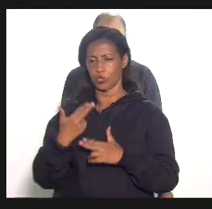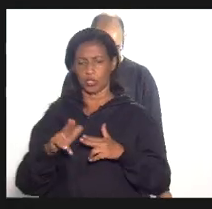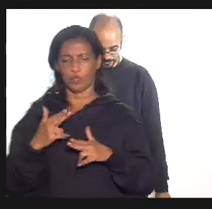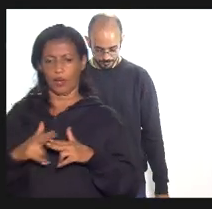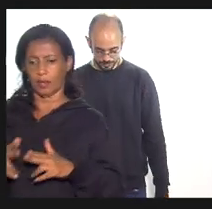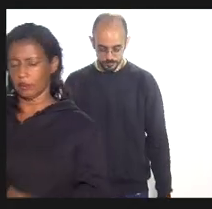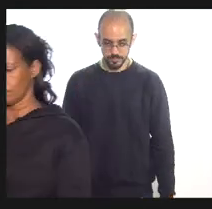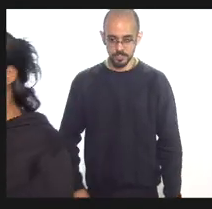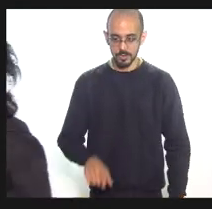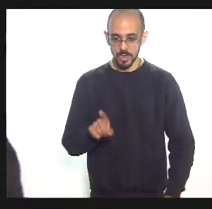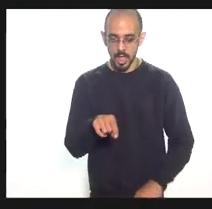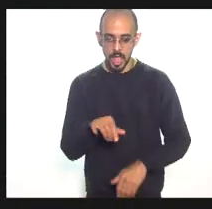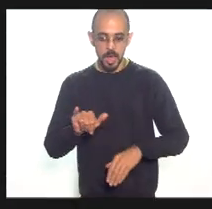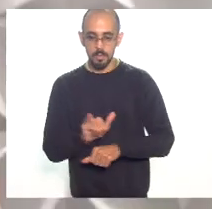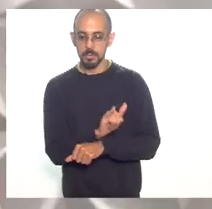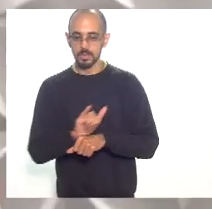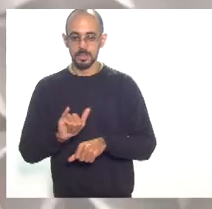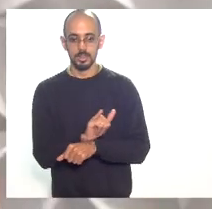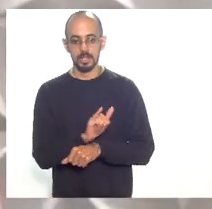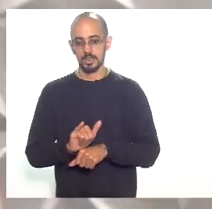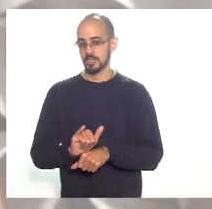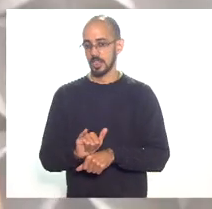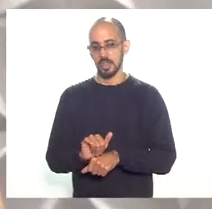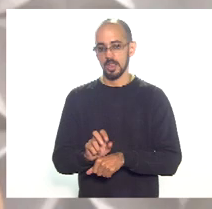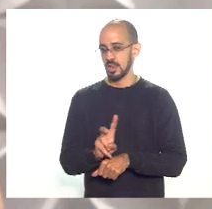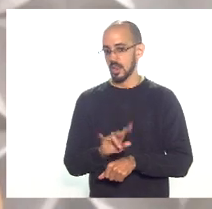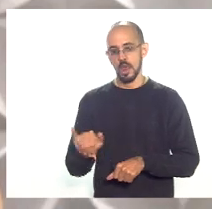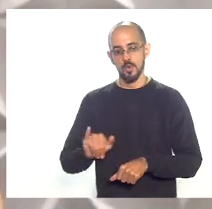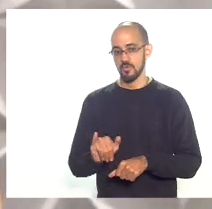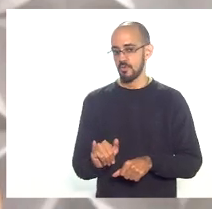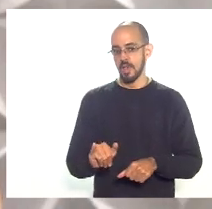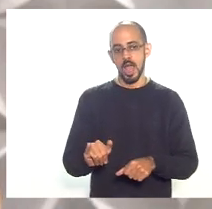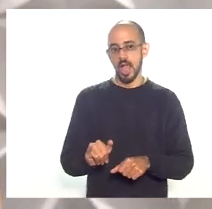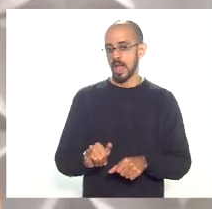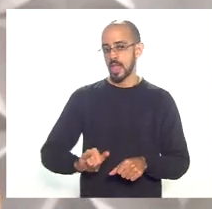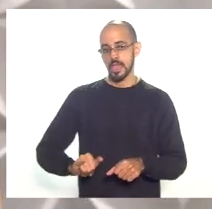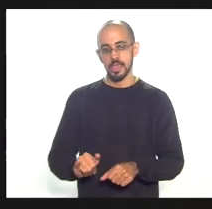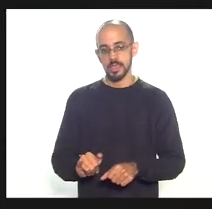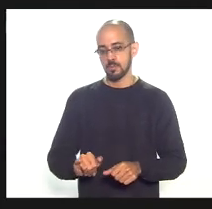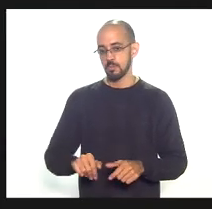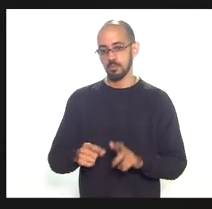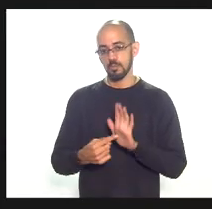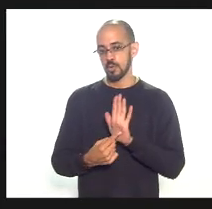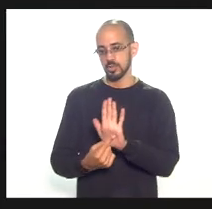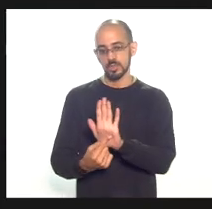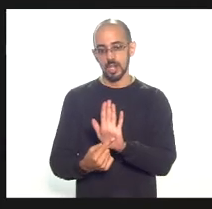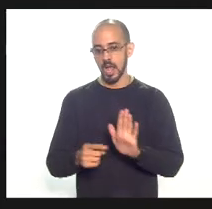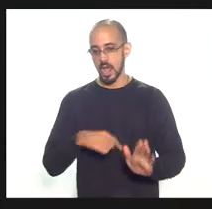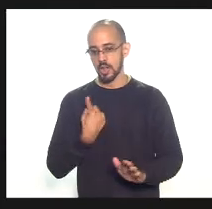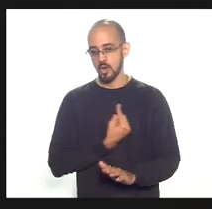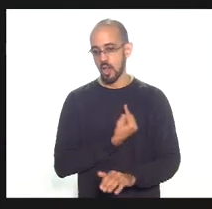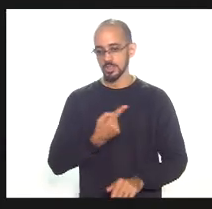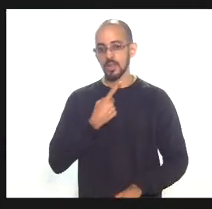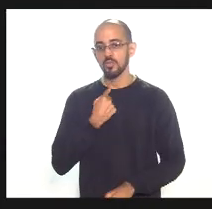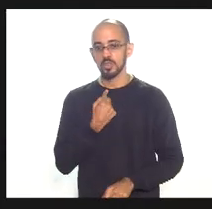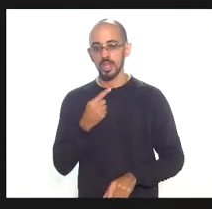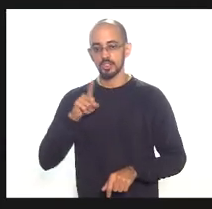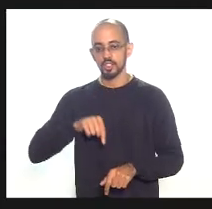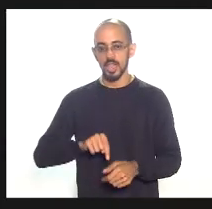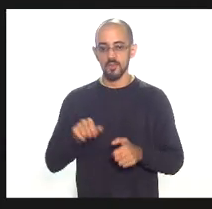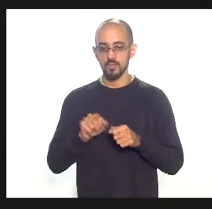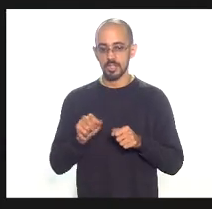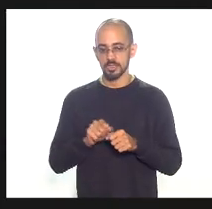não vai atender o nosso intuito que é de colocar uma escola